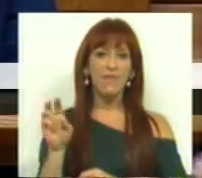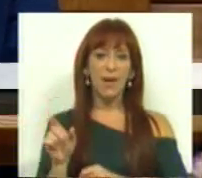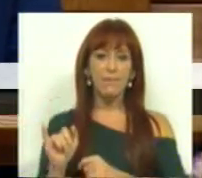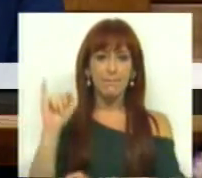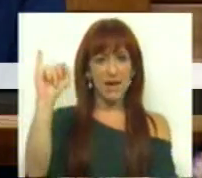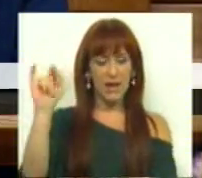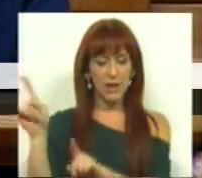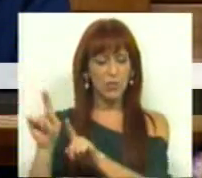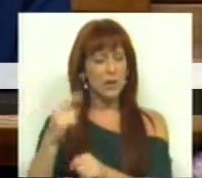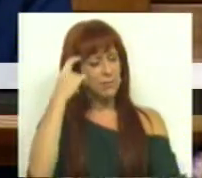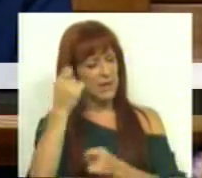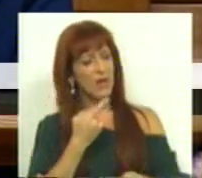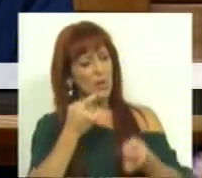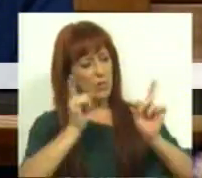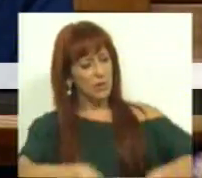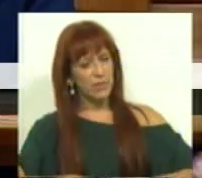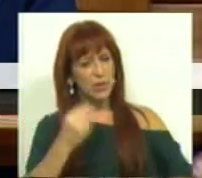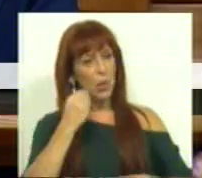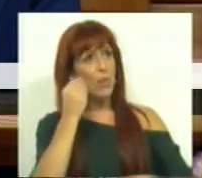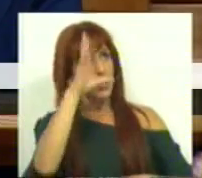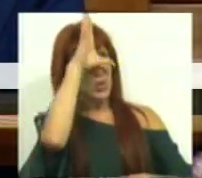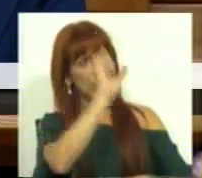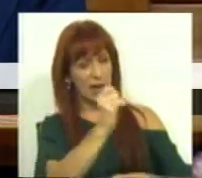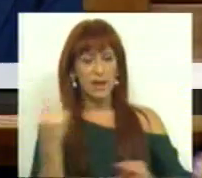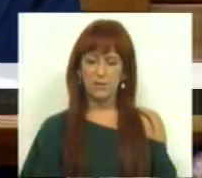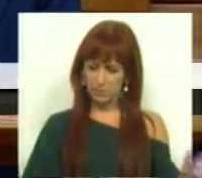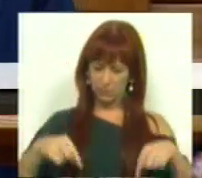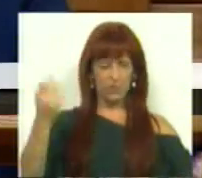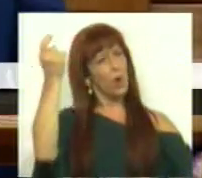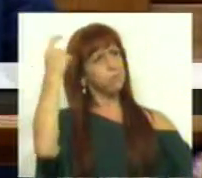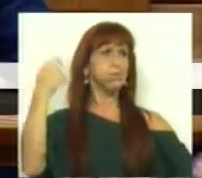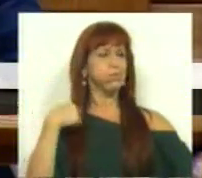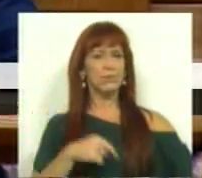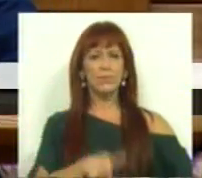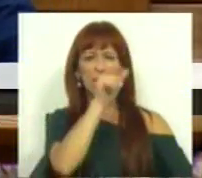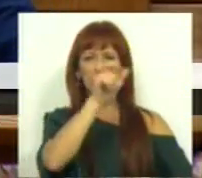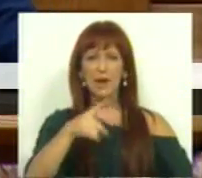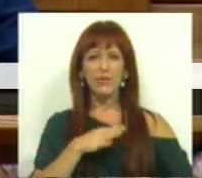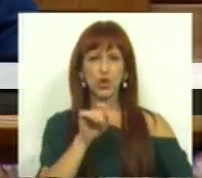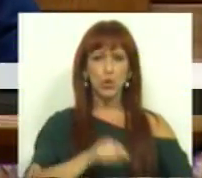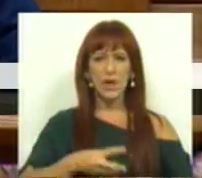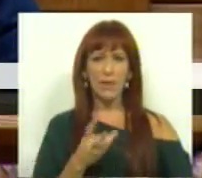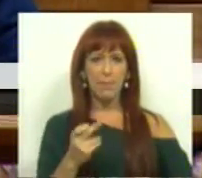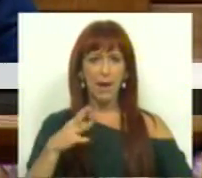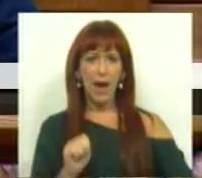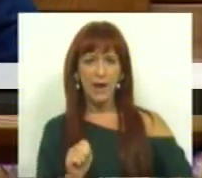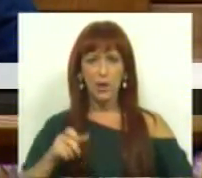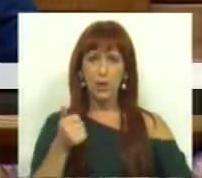FMI para repensar o Estado, vem-nos à cabeça as palavras de José Mário Branco